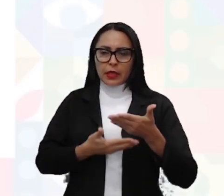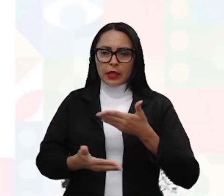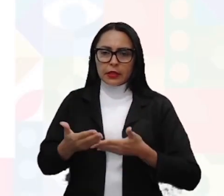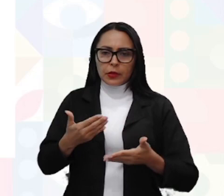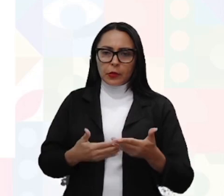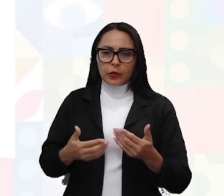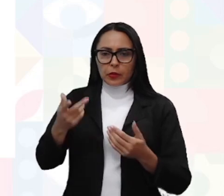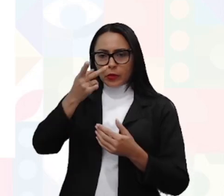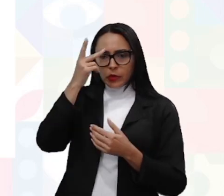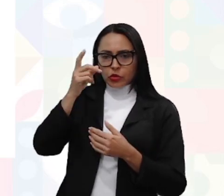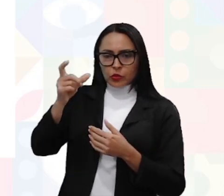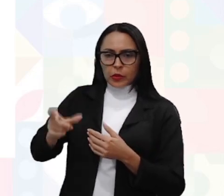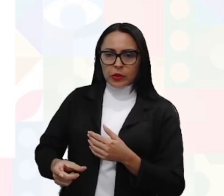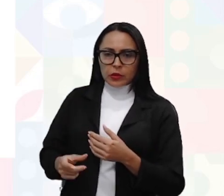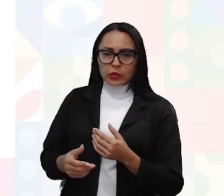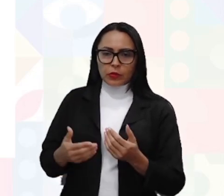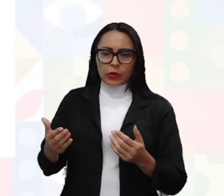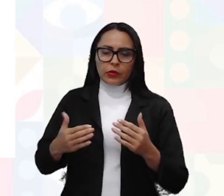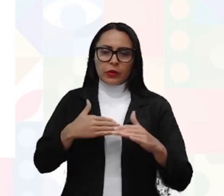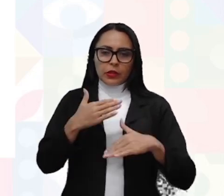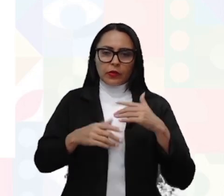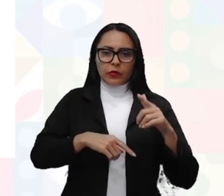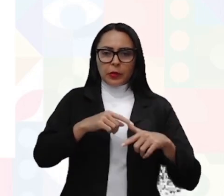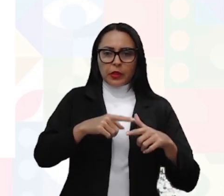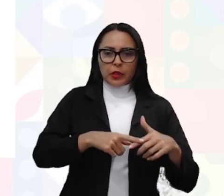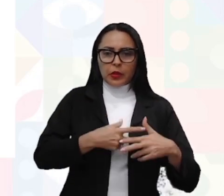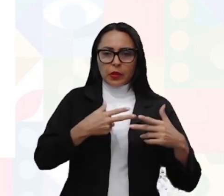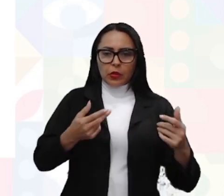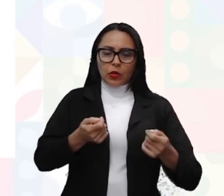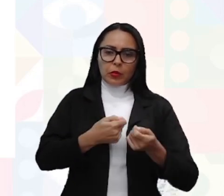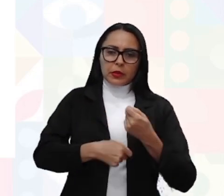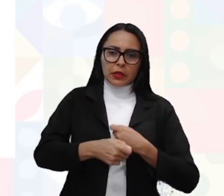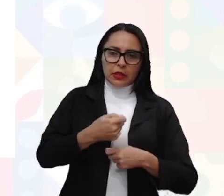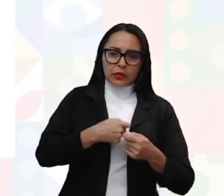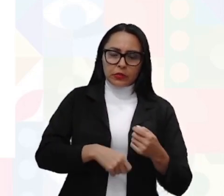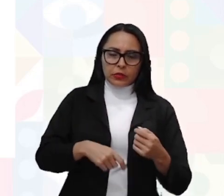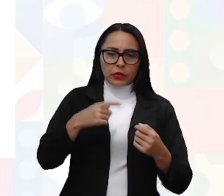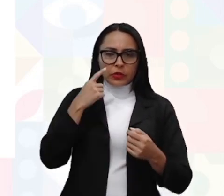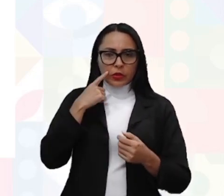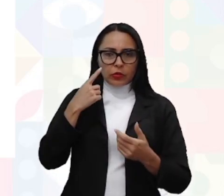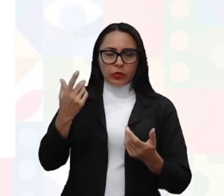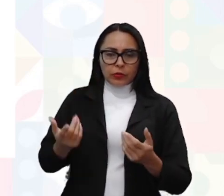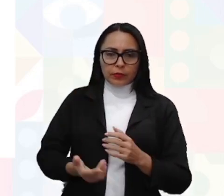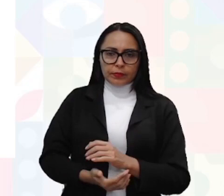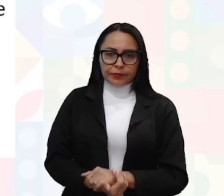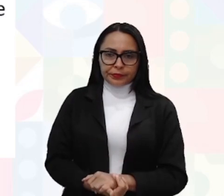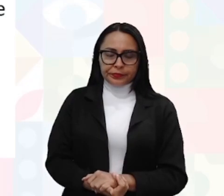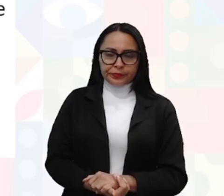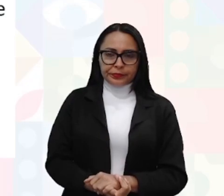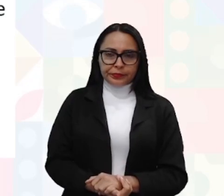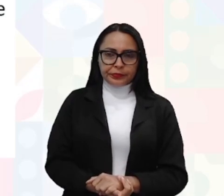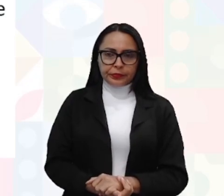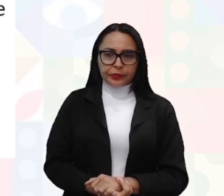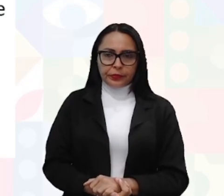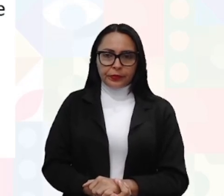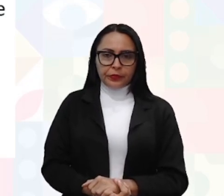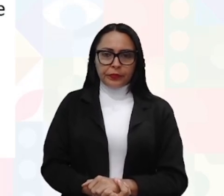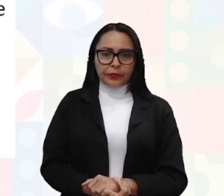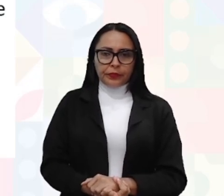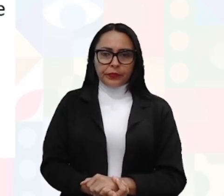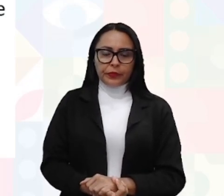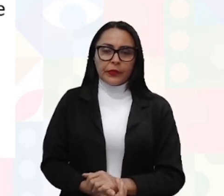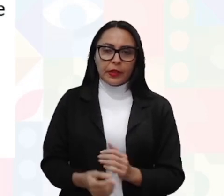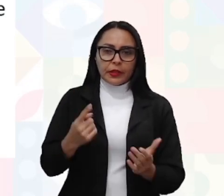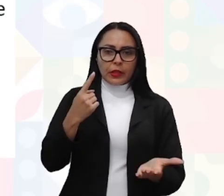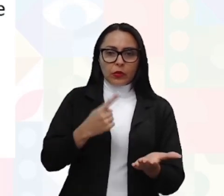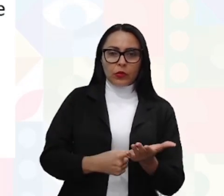com fornecedores, o desenvolvimento de produtos e a comercialização e gestão de retornos. De acordo